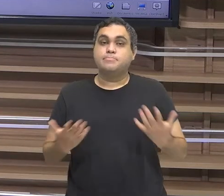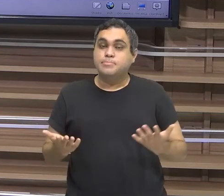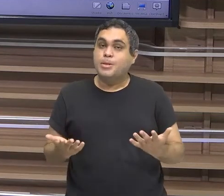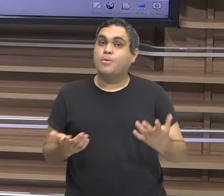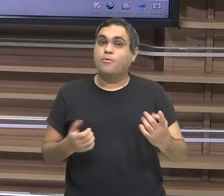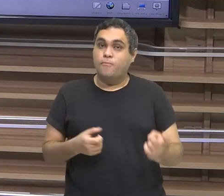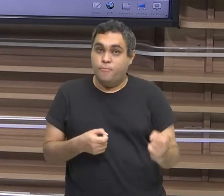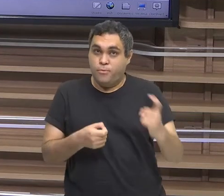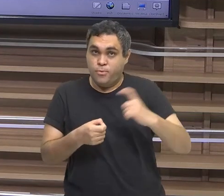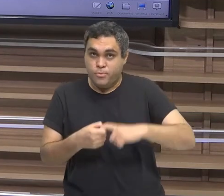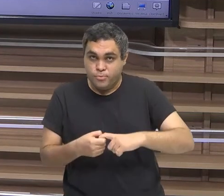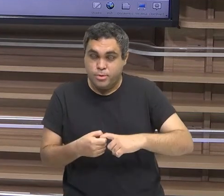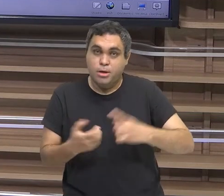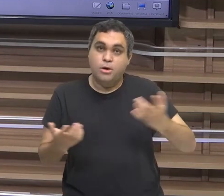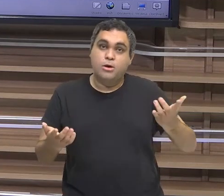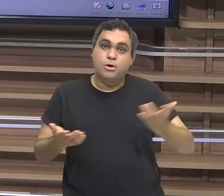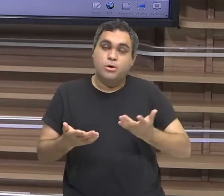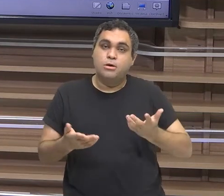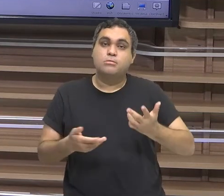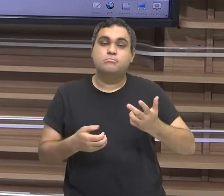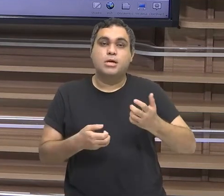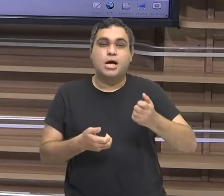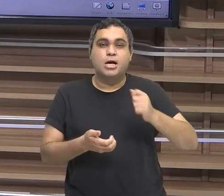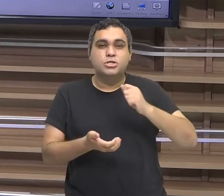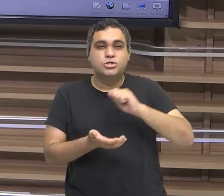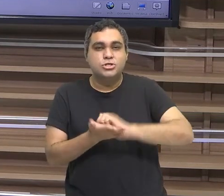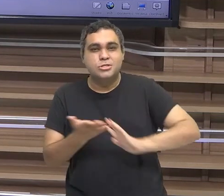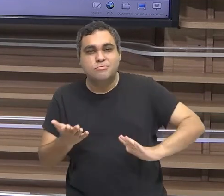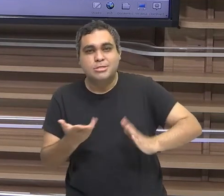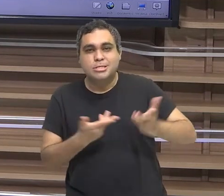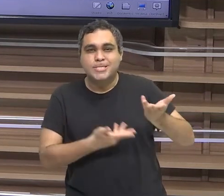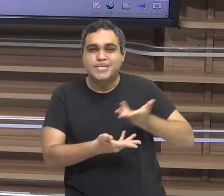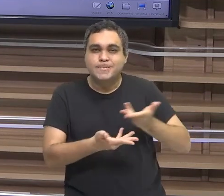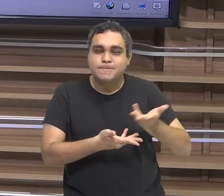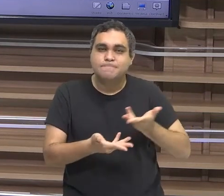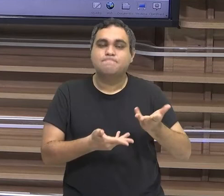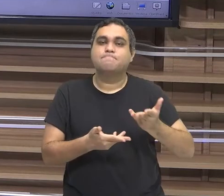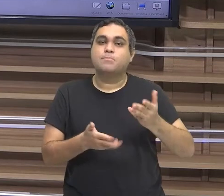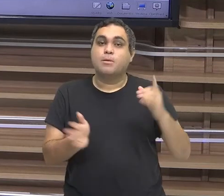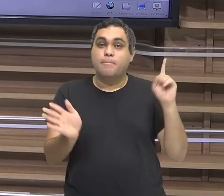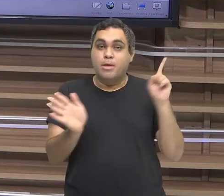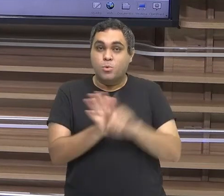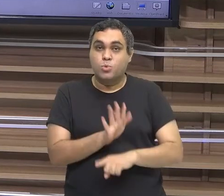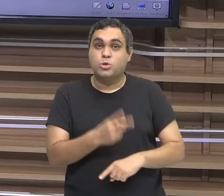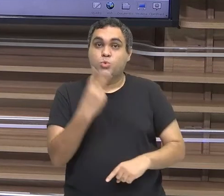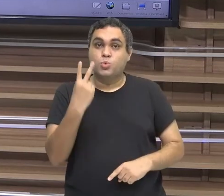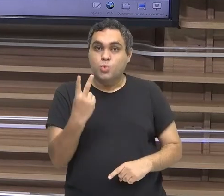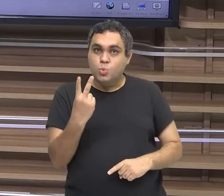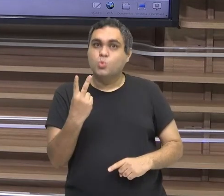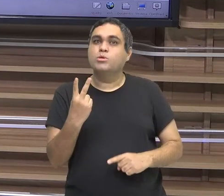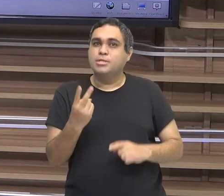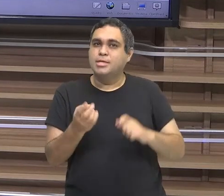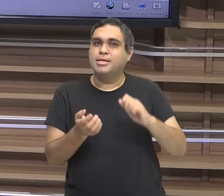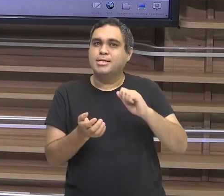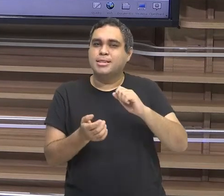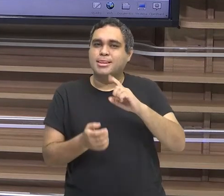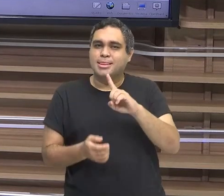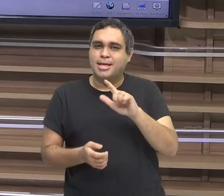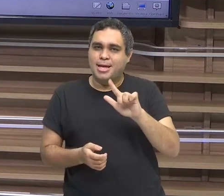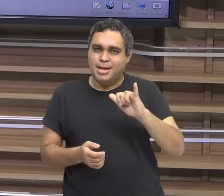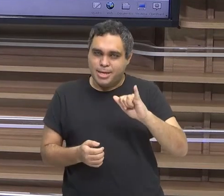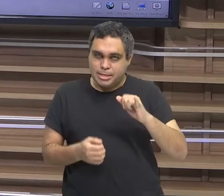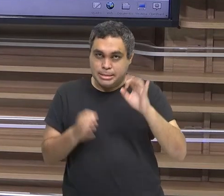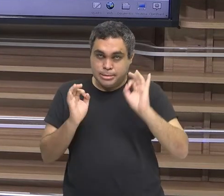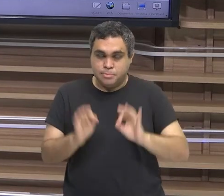Vamos retornando agora para o momento da nossa interatividade para verificar essas duas questões da nossa dinâmica local